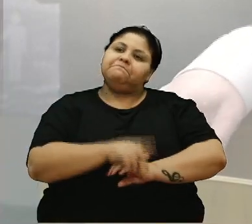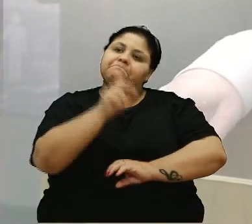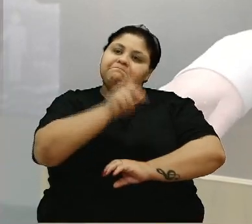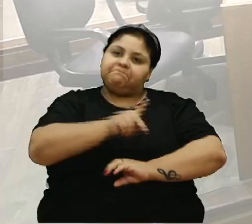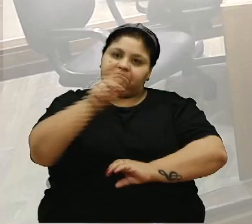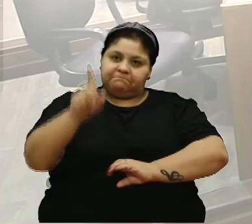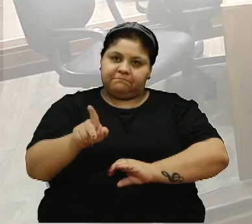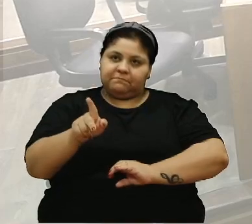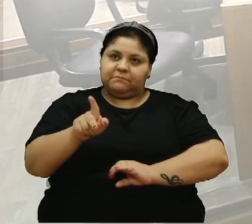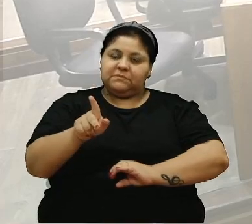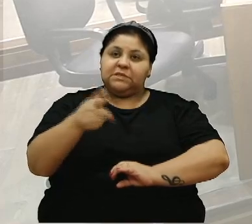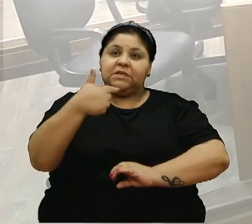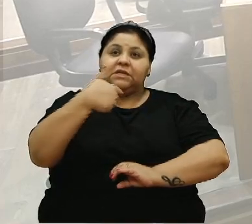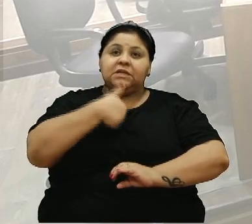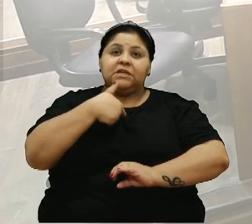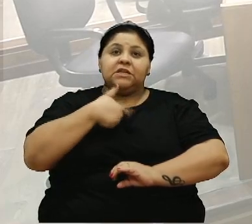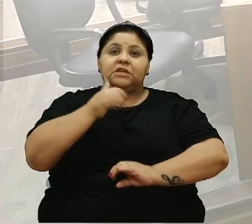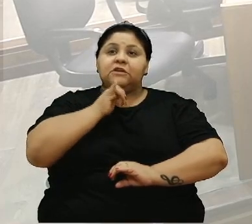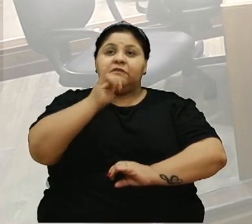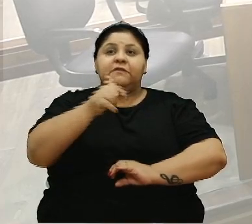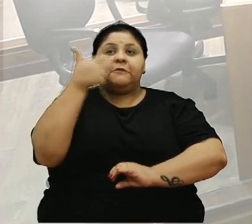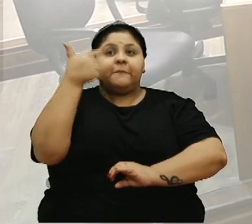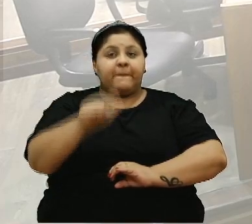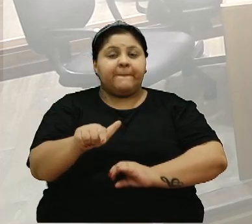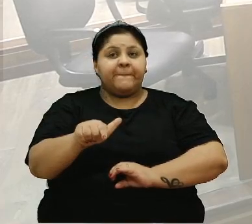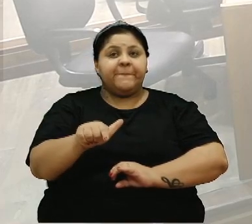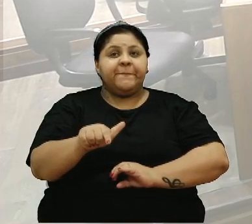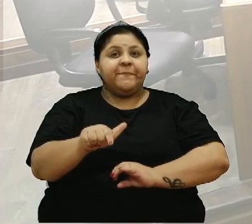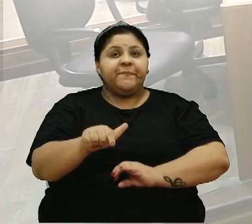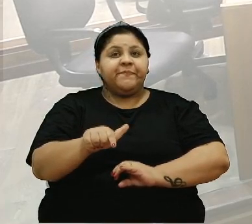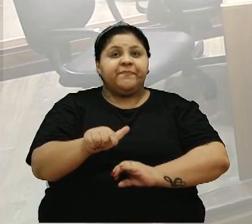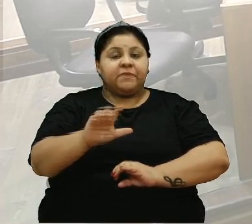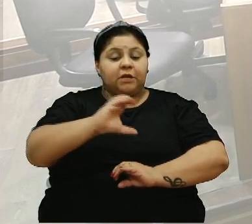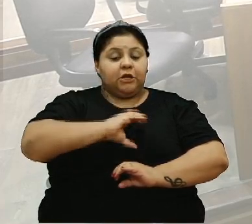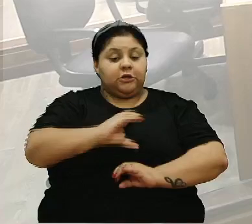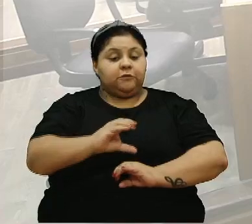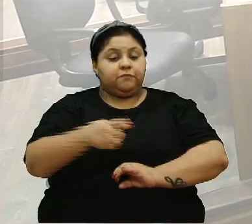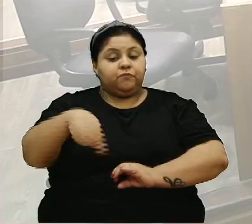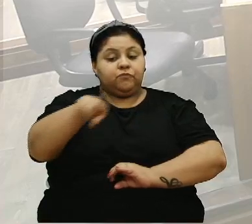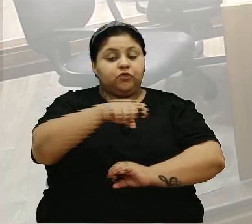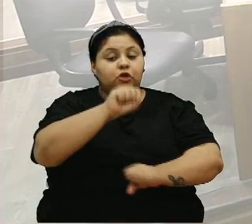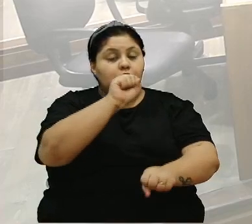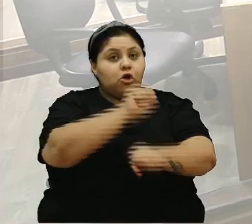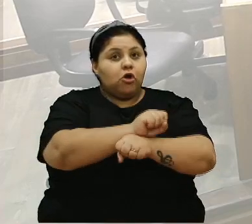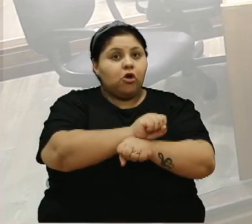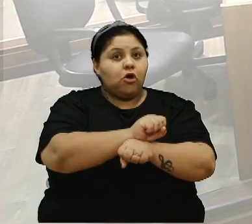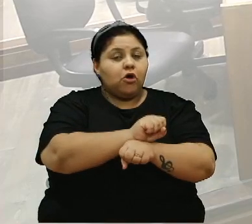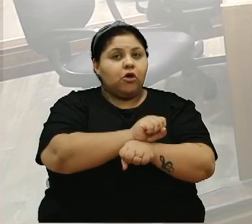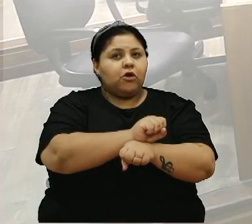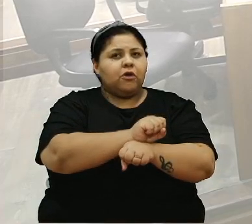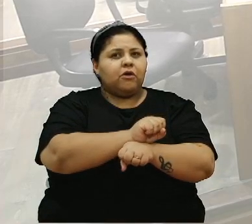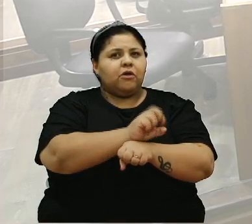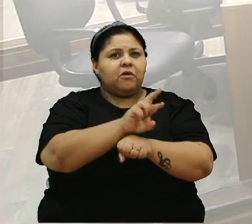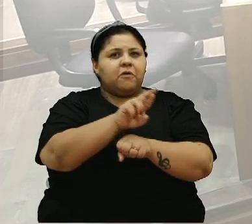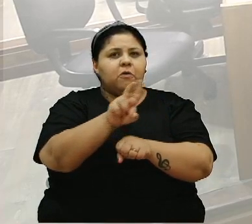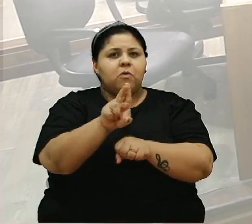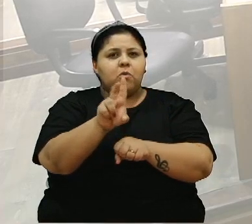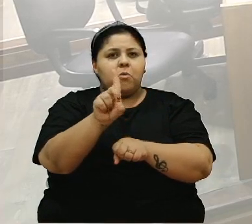Professor, enquanto eu já falei, vou repetir, enquanto eu estava lá de coordenador, nós paramos lá, eu e o Rudy